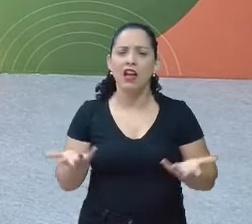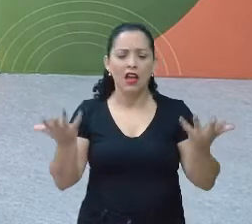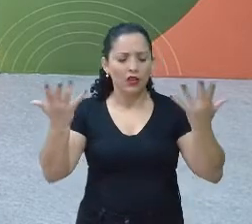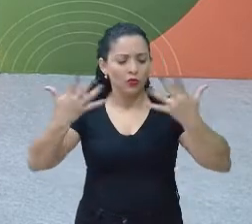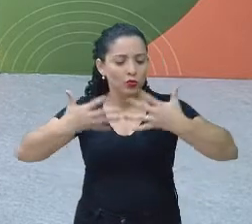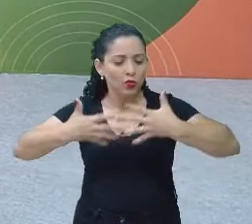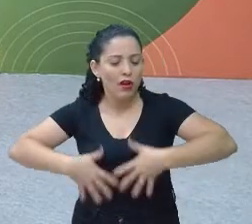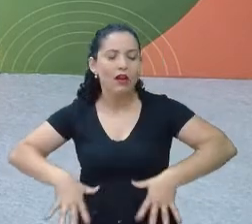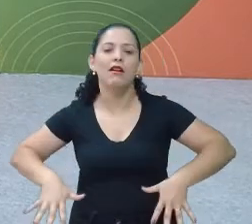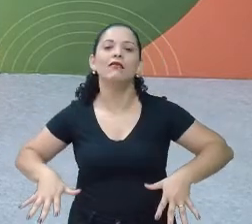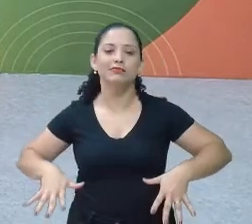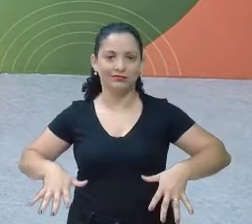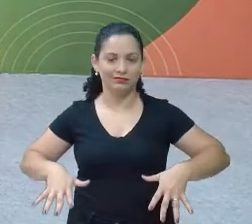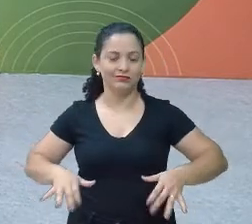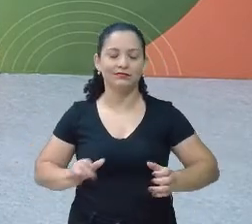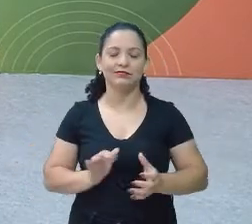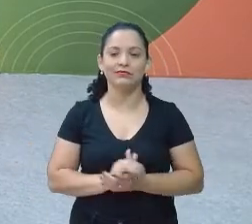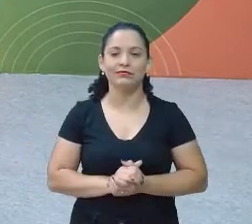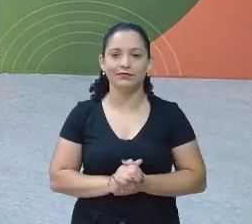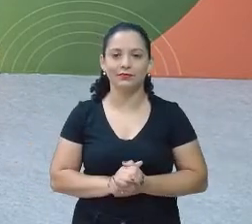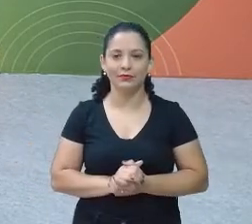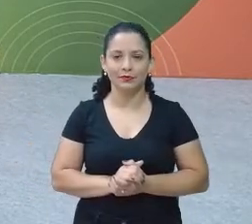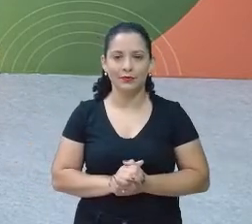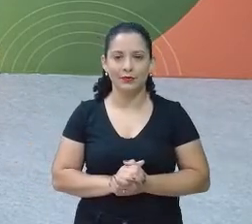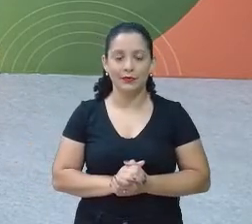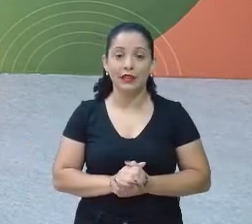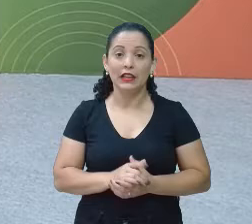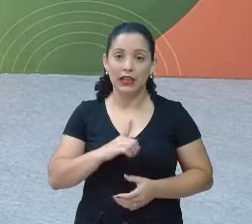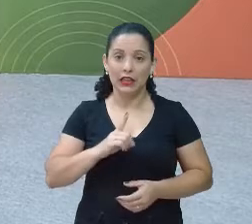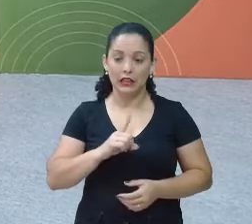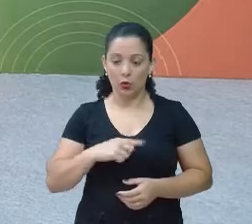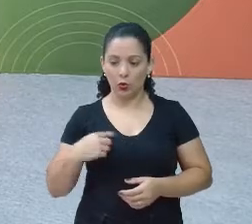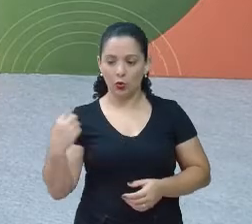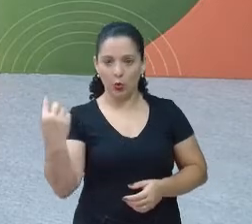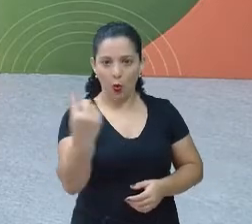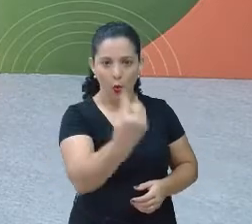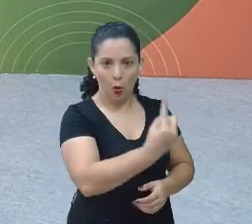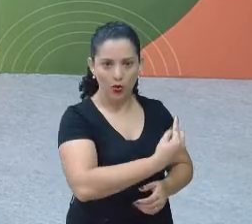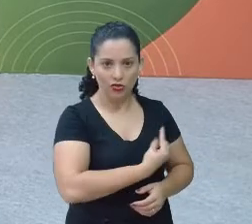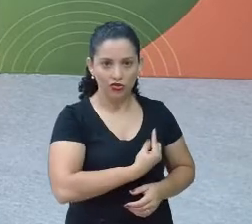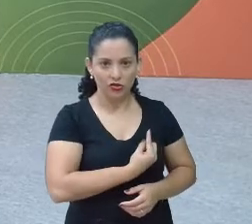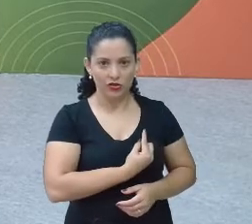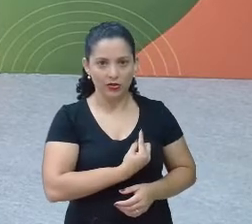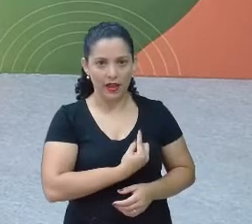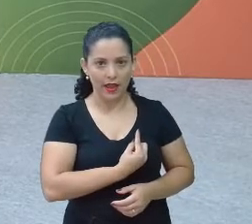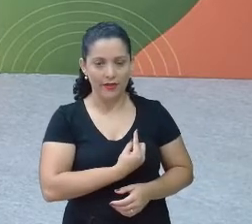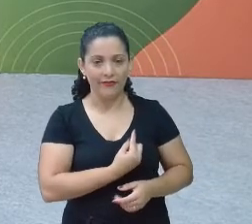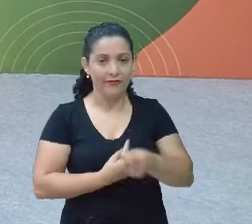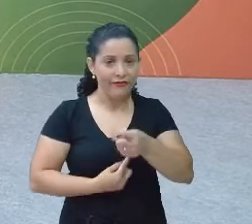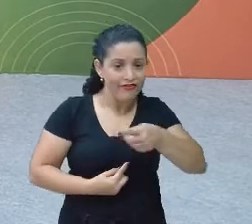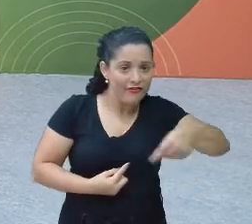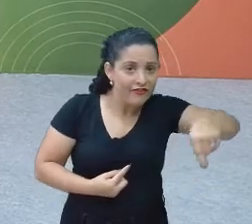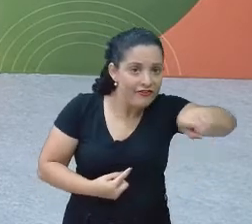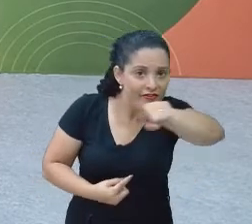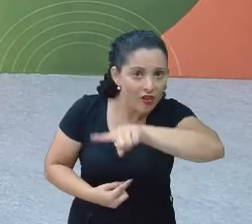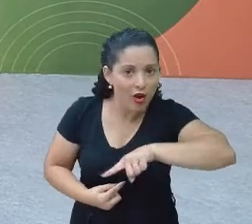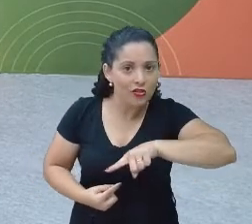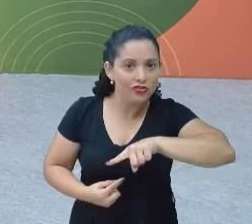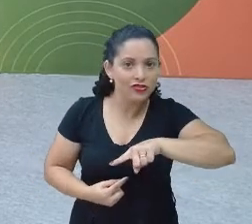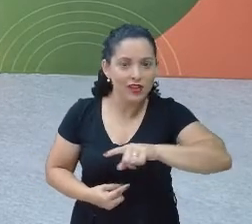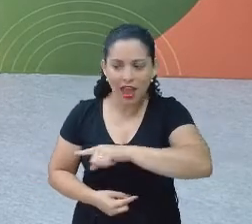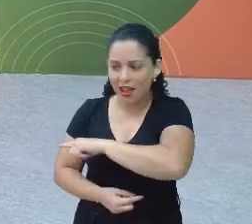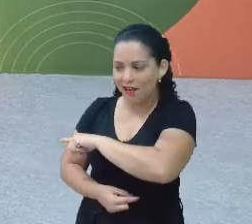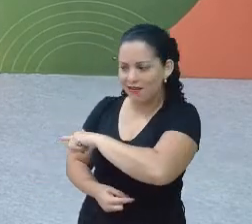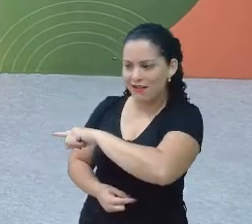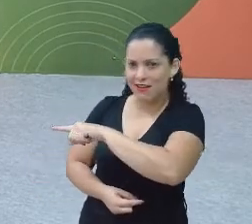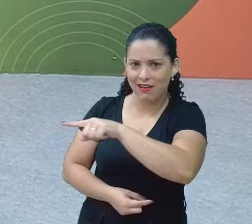coisas, objetos, enfim. Nós, vós e eles, tá certo? Então, para deixar bem clarozinho, já que vocês são sexto ano, estão